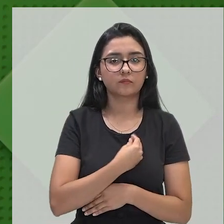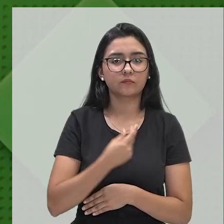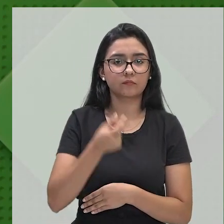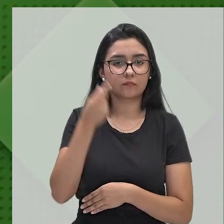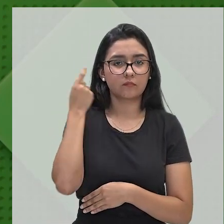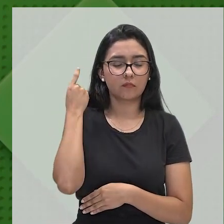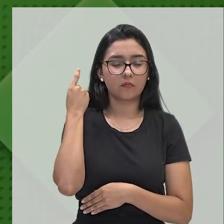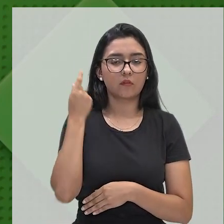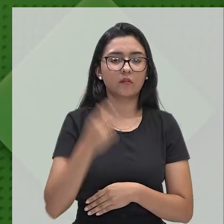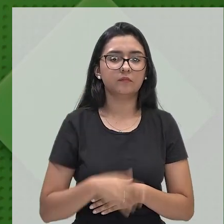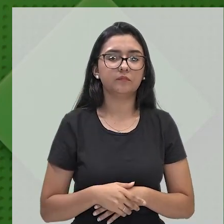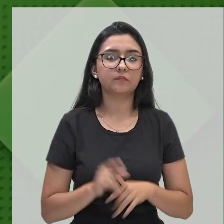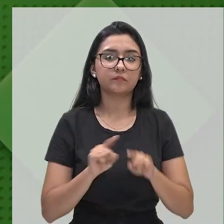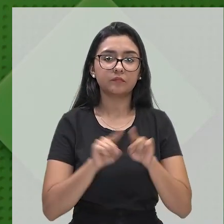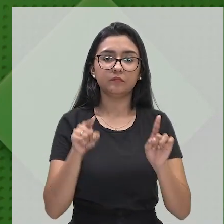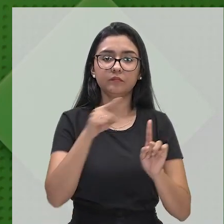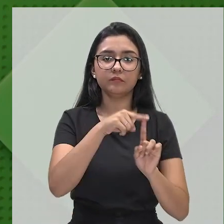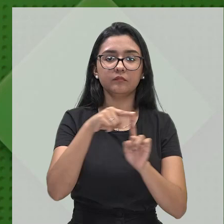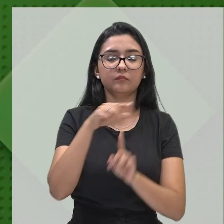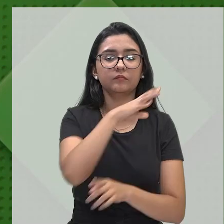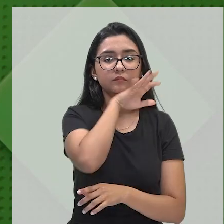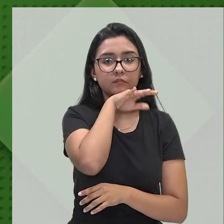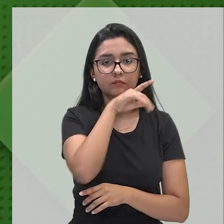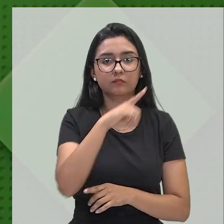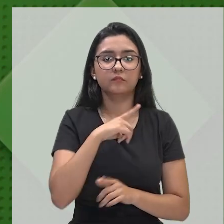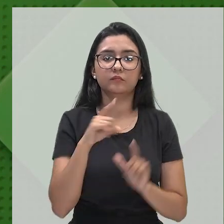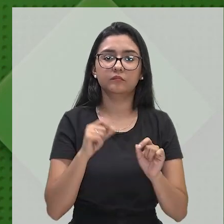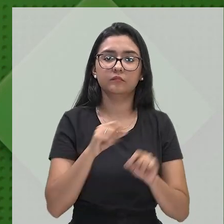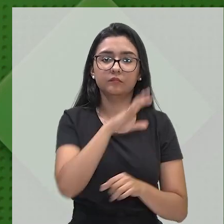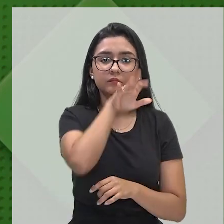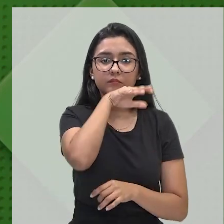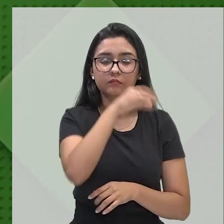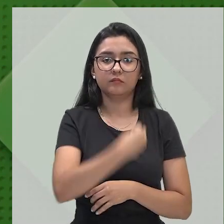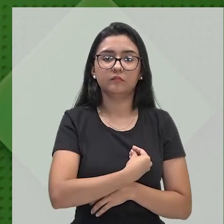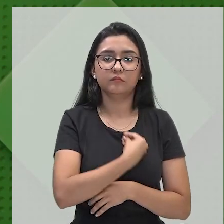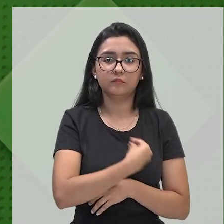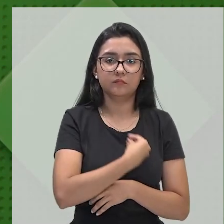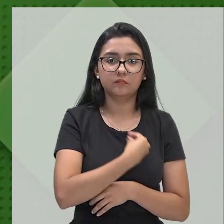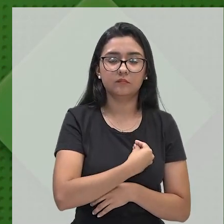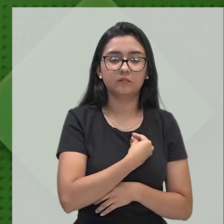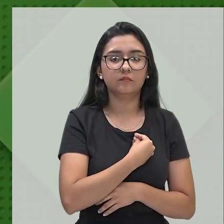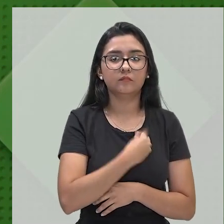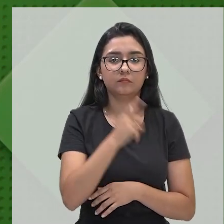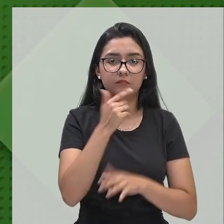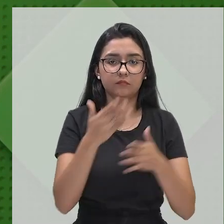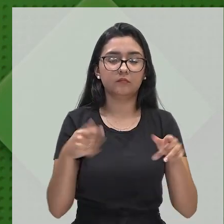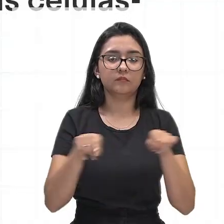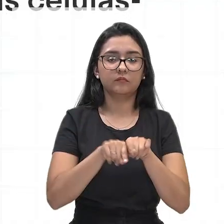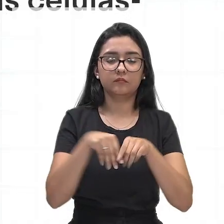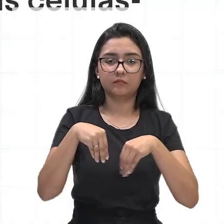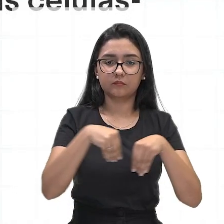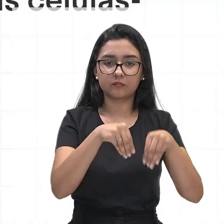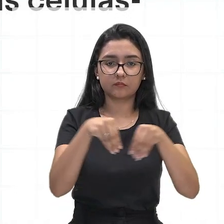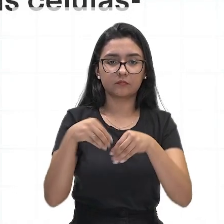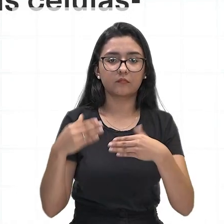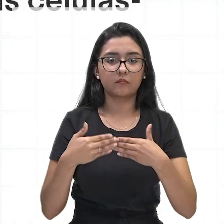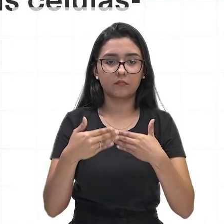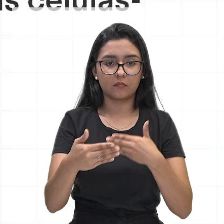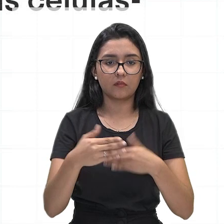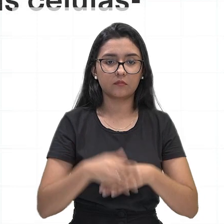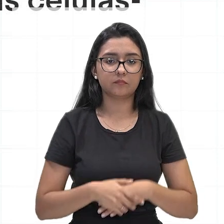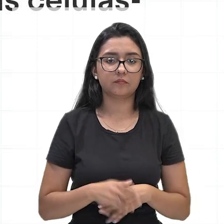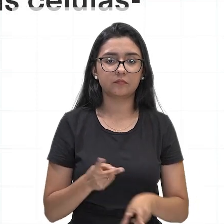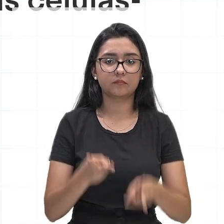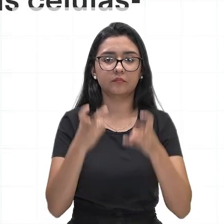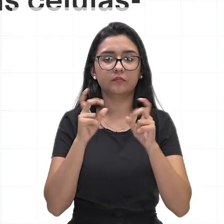aquática. Já no caso dos plateumintos, a gente vai ter animais tanto de vida aquática quanto terrestres. E aí, continuando, a